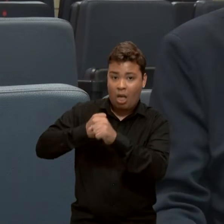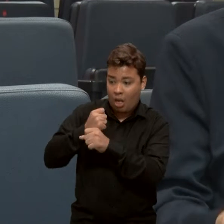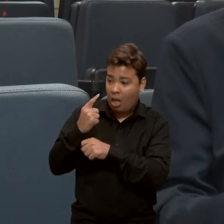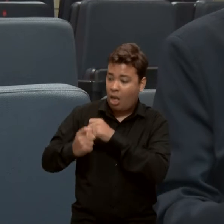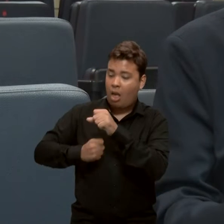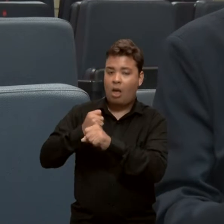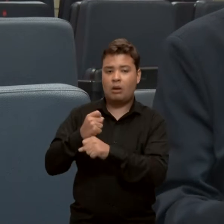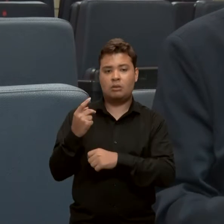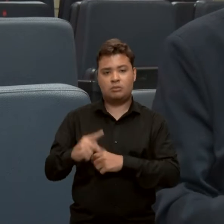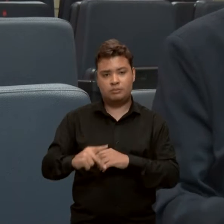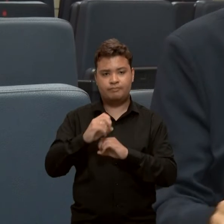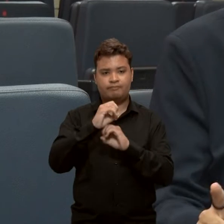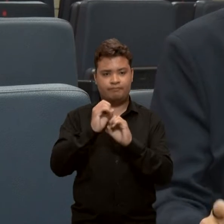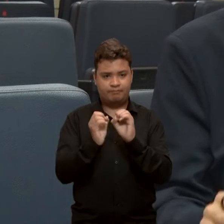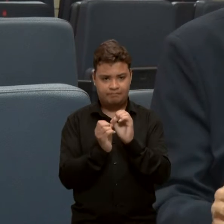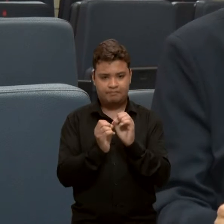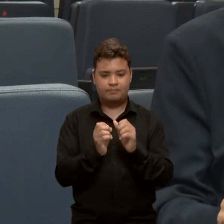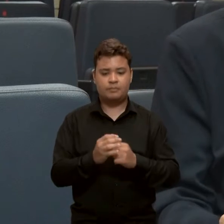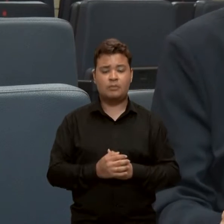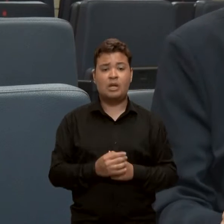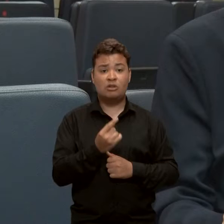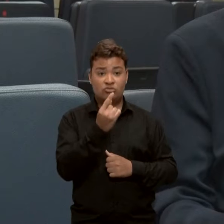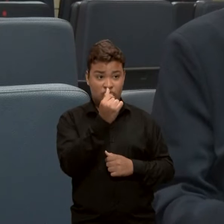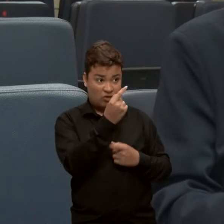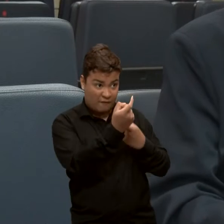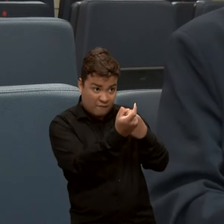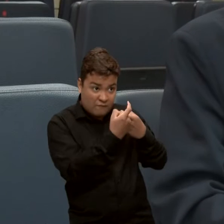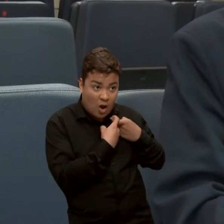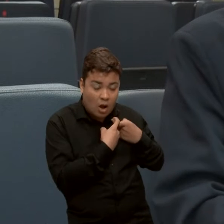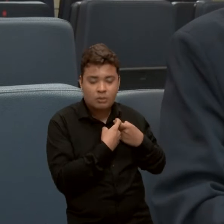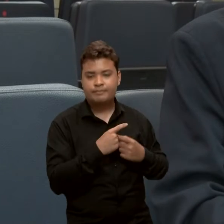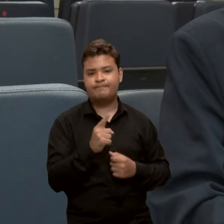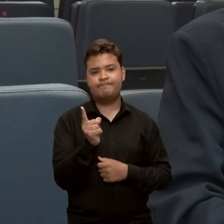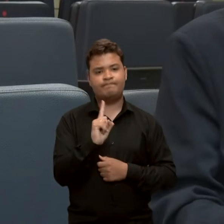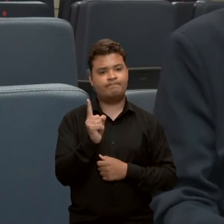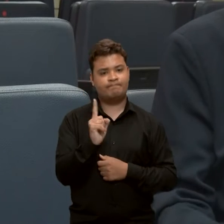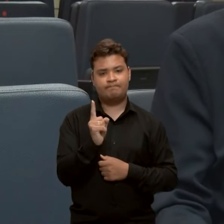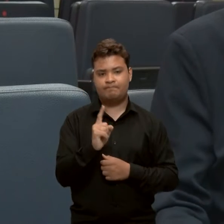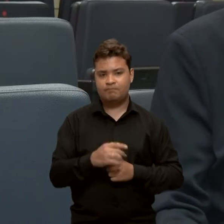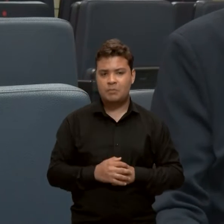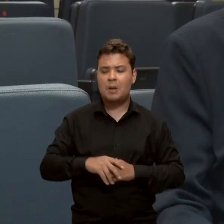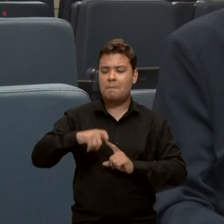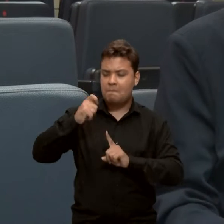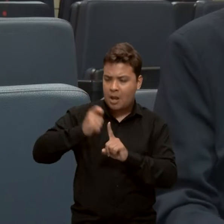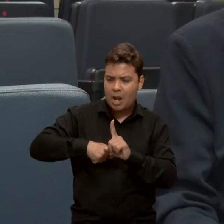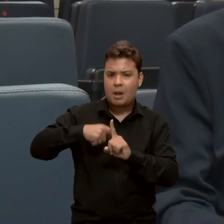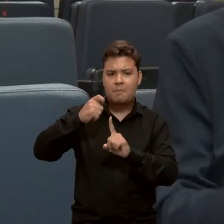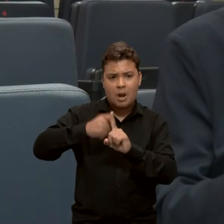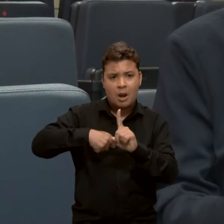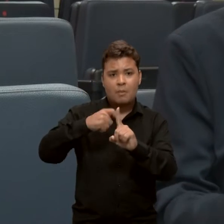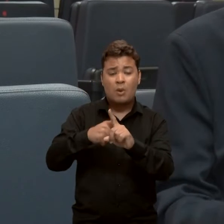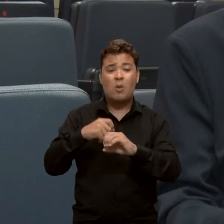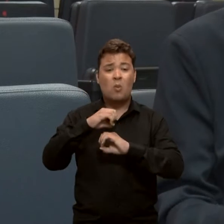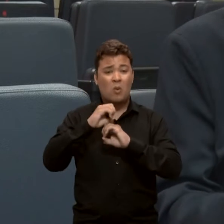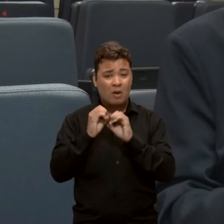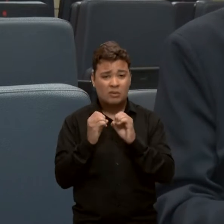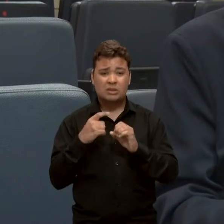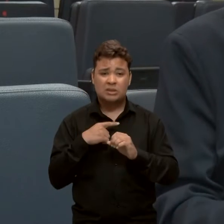universidade. Esse valor não foi ressarcido. Mensalmente, a UFG gasta cerca de R$